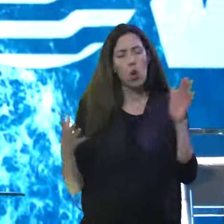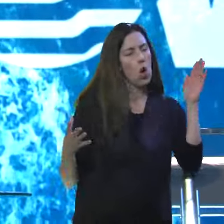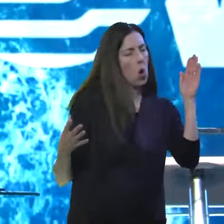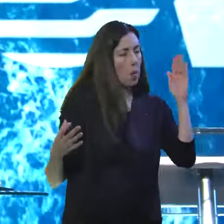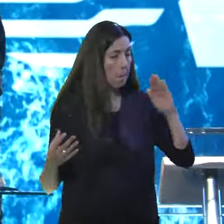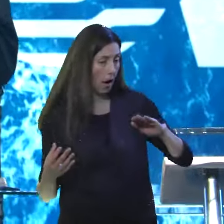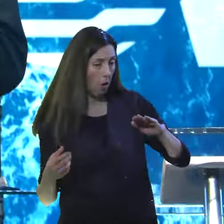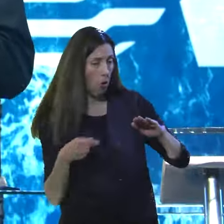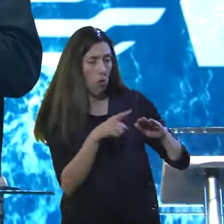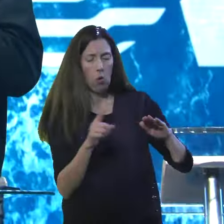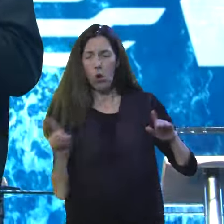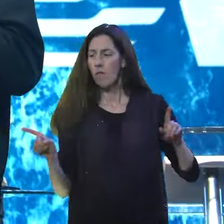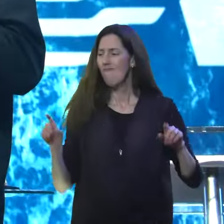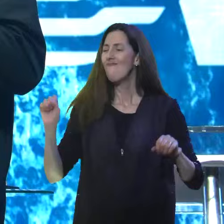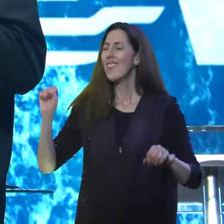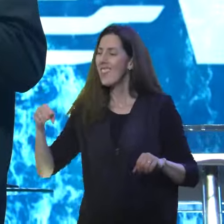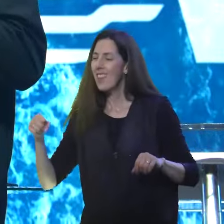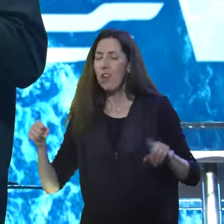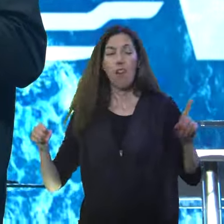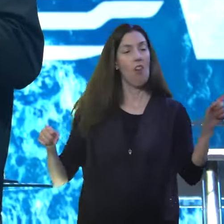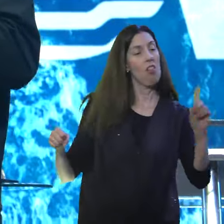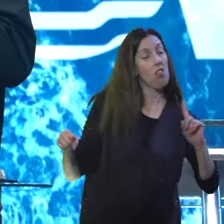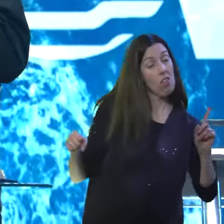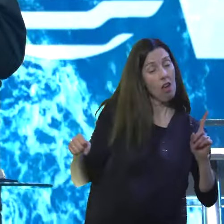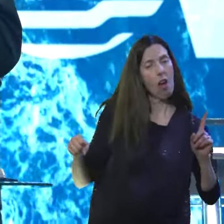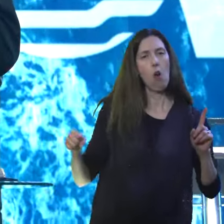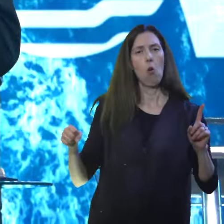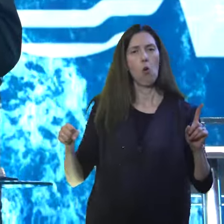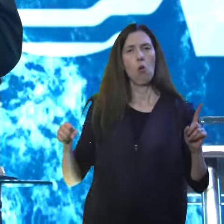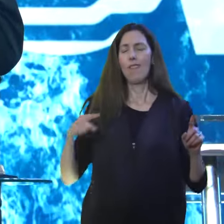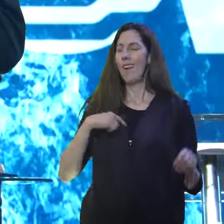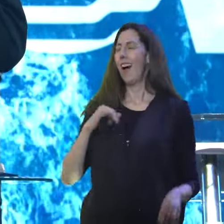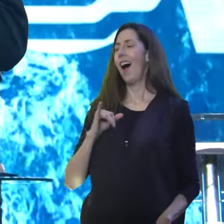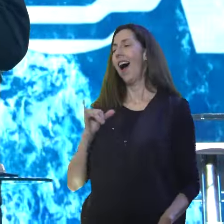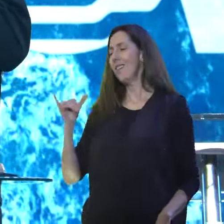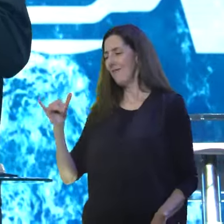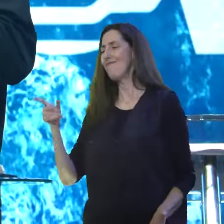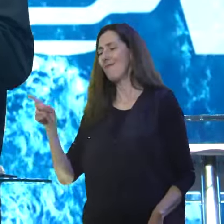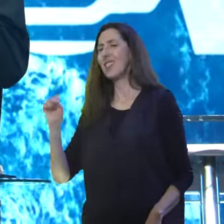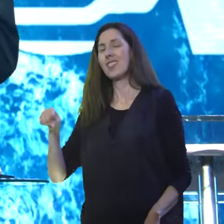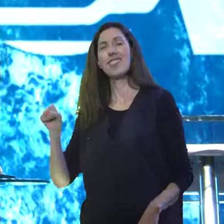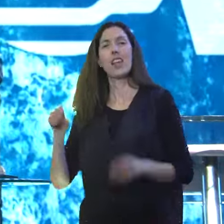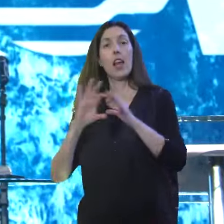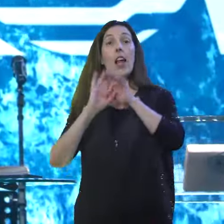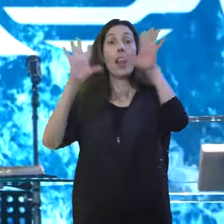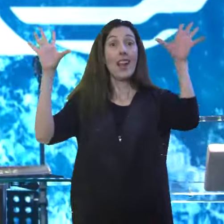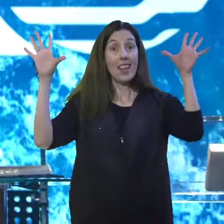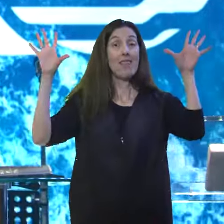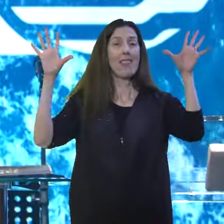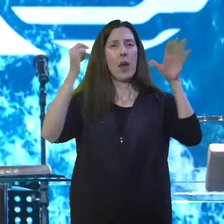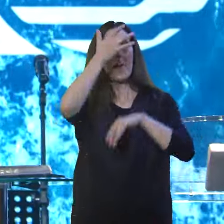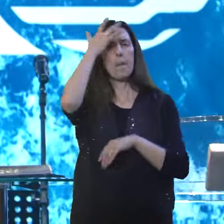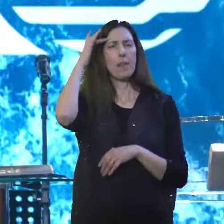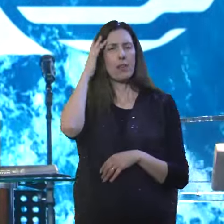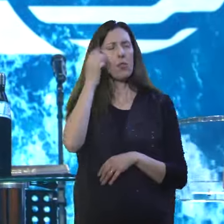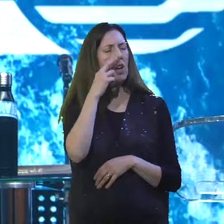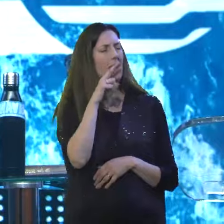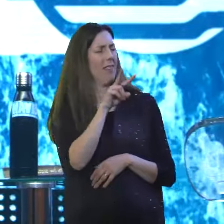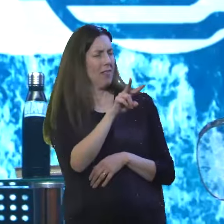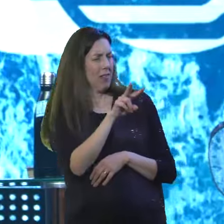dizer sim ou não. Isso é liberdade. A pessoa que é livre, ela consegue ver